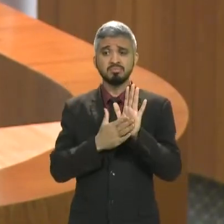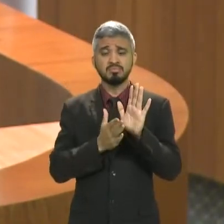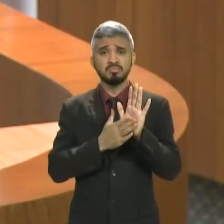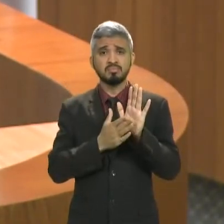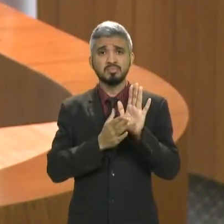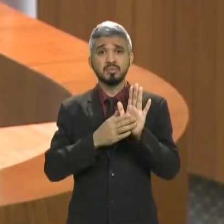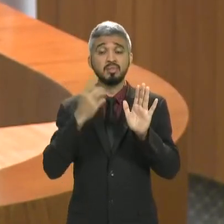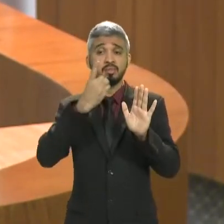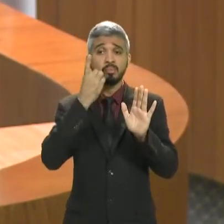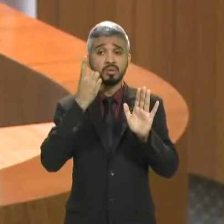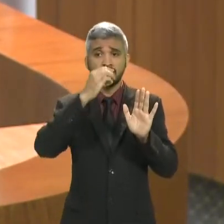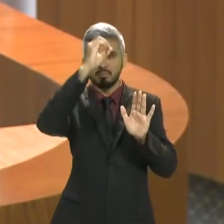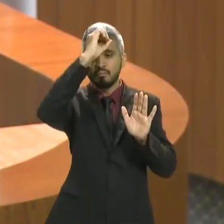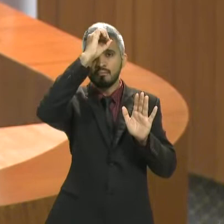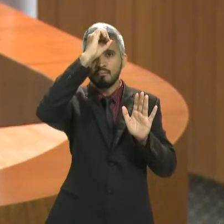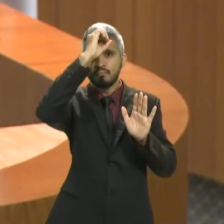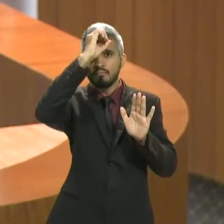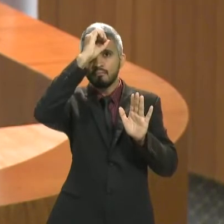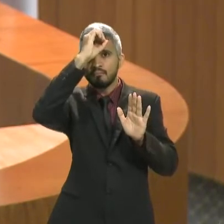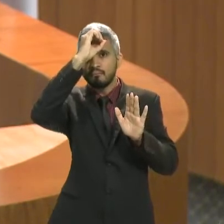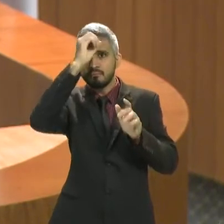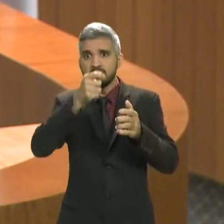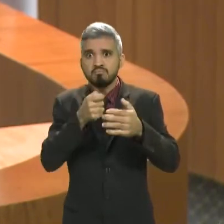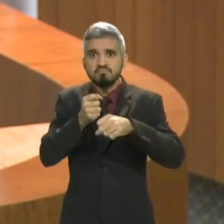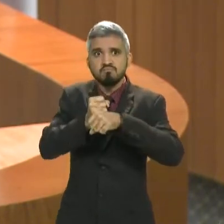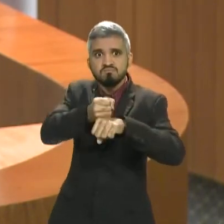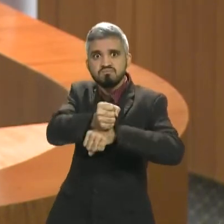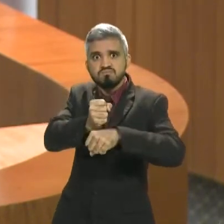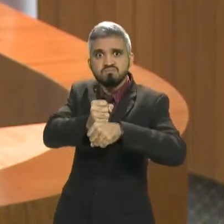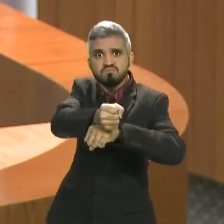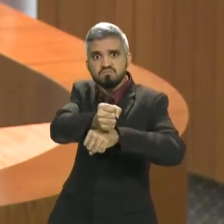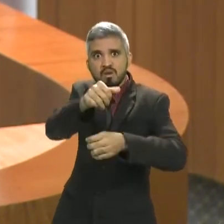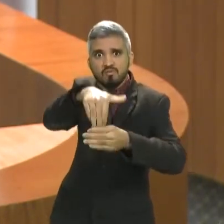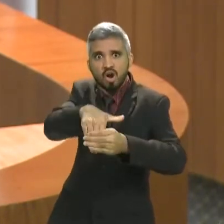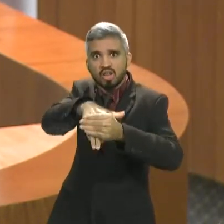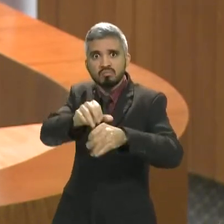saber. Espera aí, deputado,